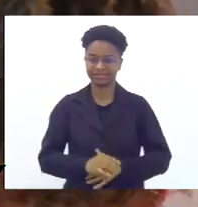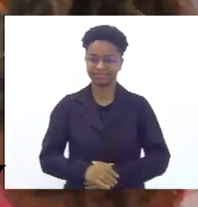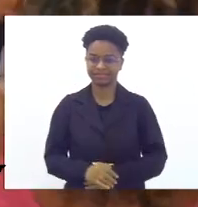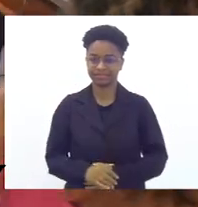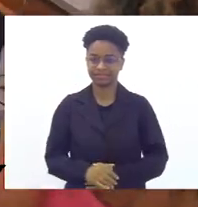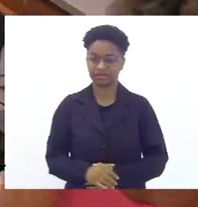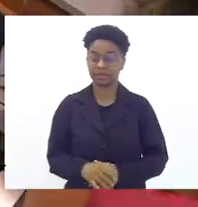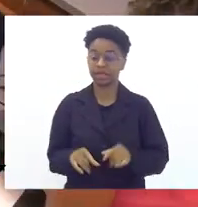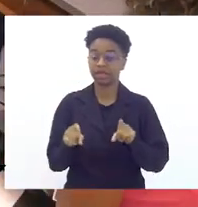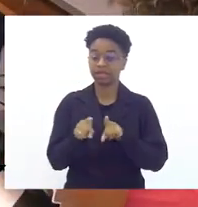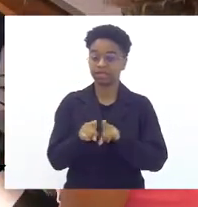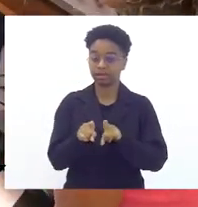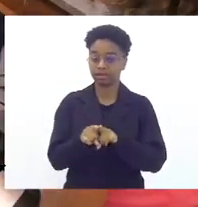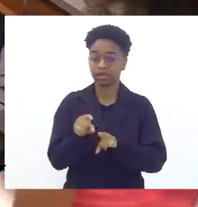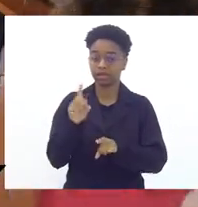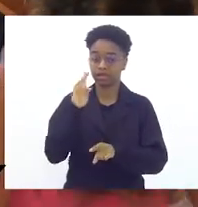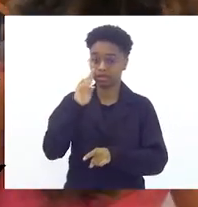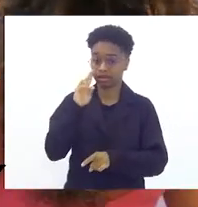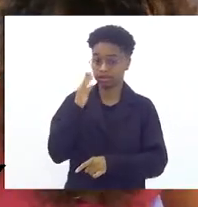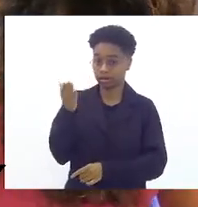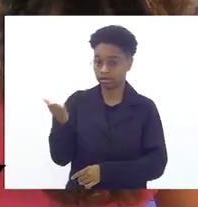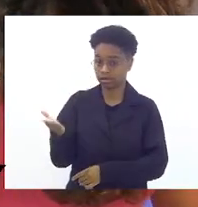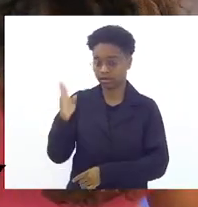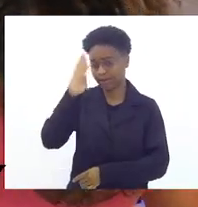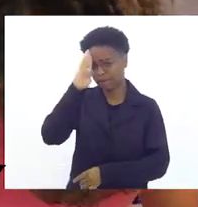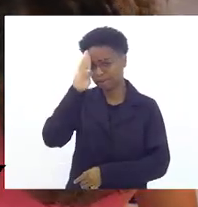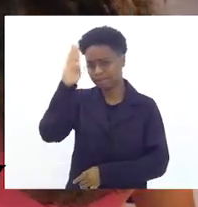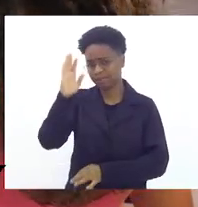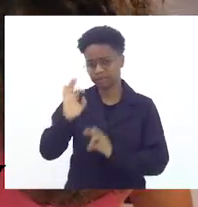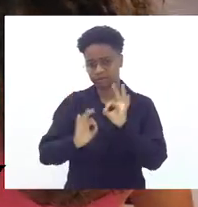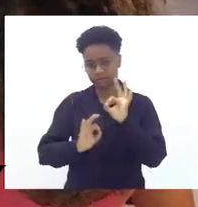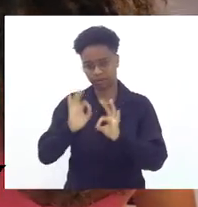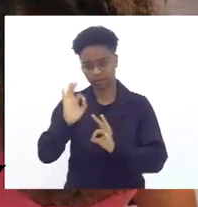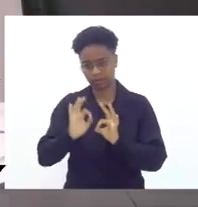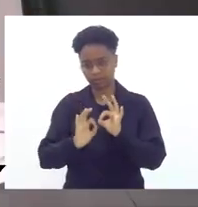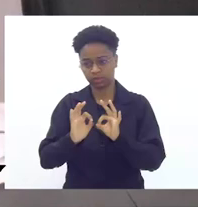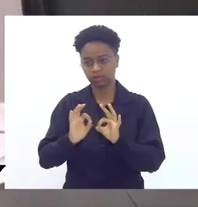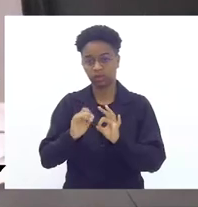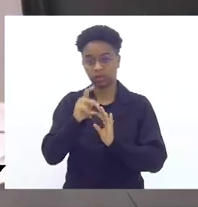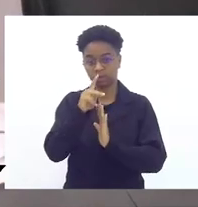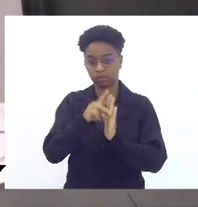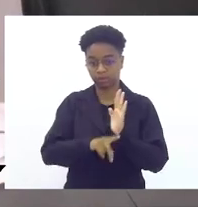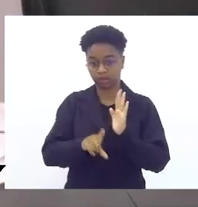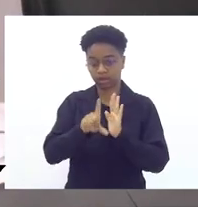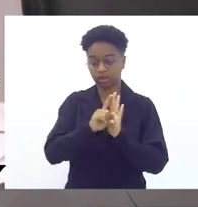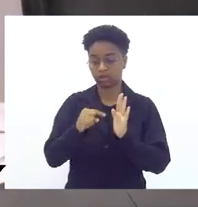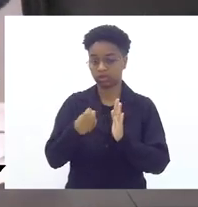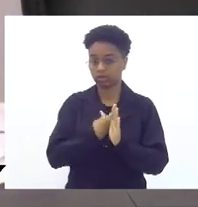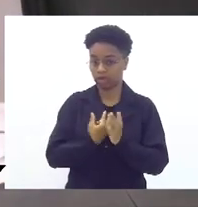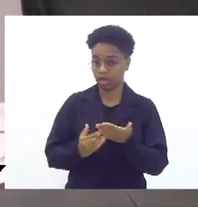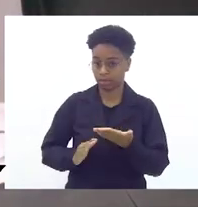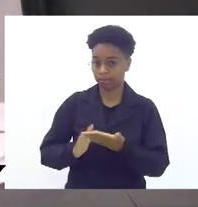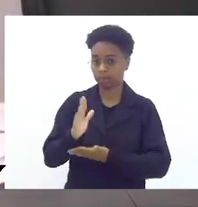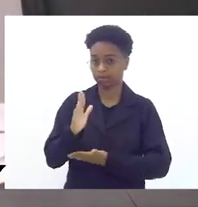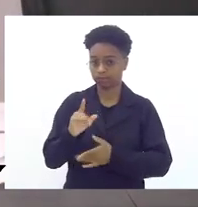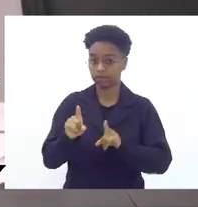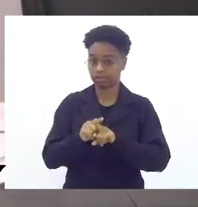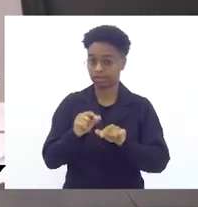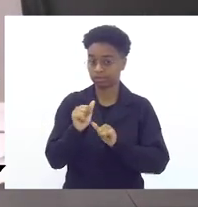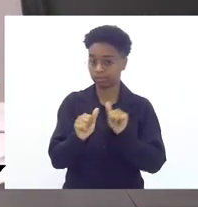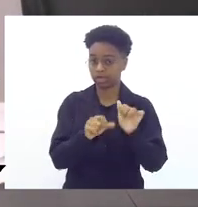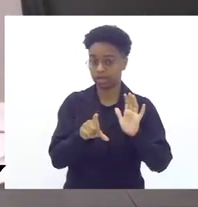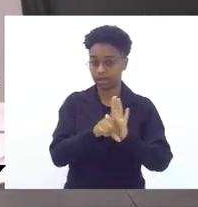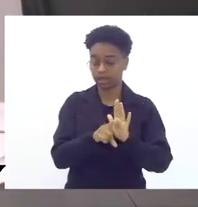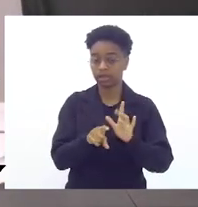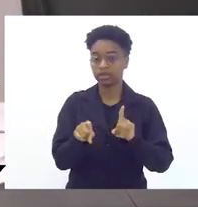E lembrando que a Lili também foi a principal organizadora de um projeto que nós aprovamos e virou lei e que também foi uma